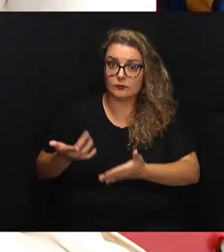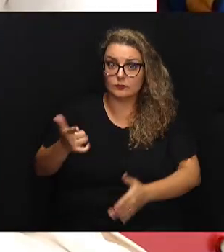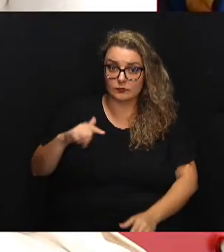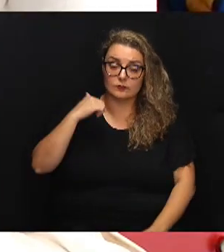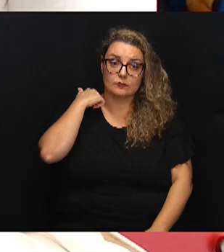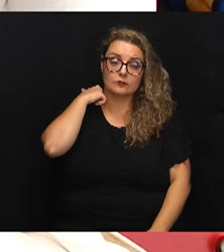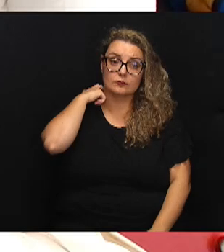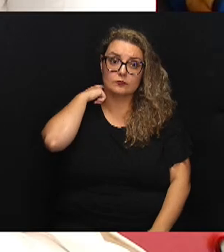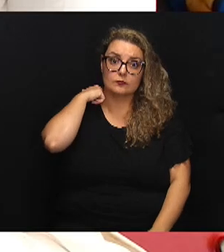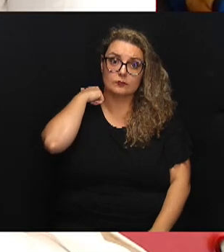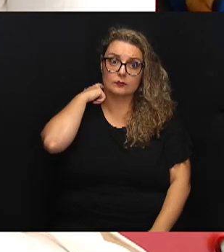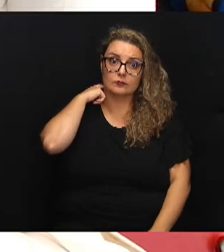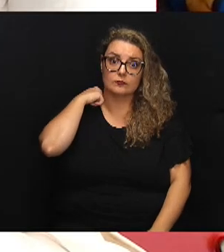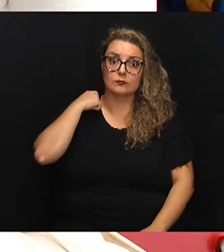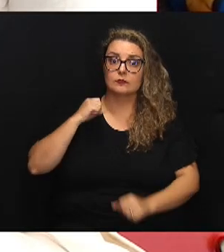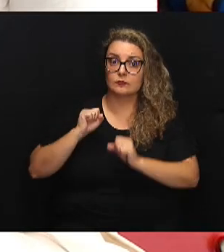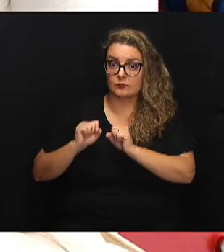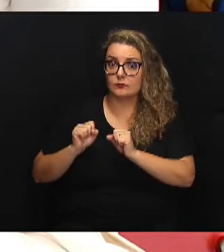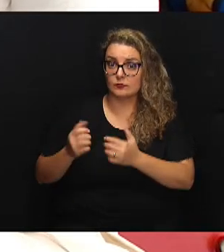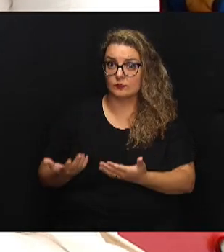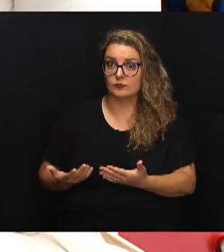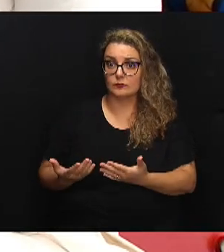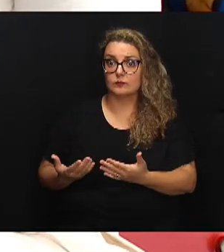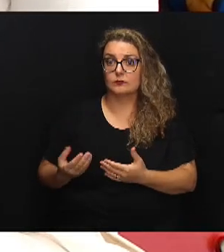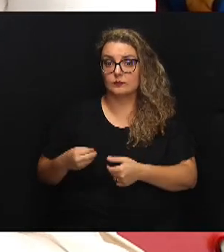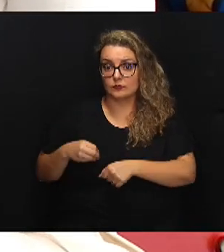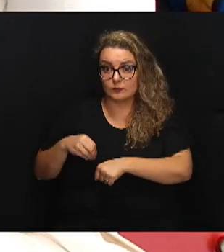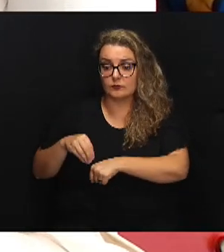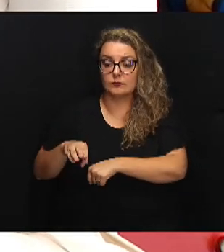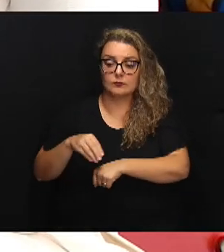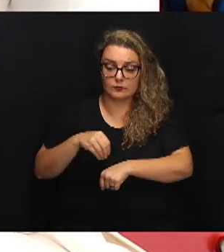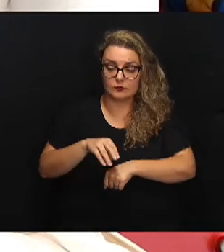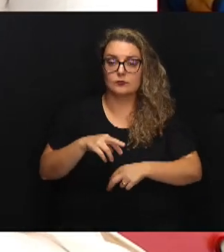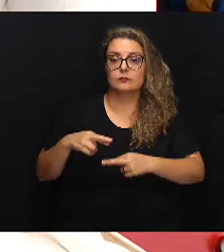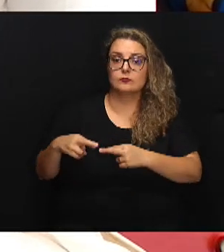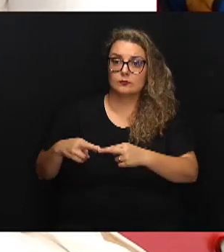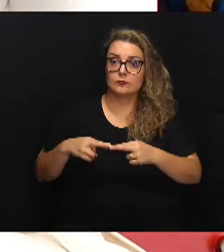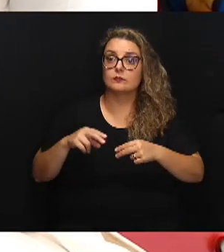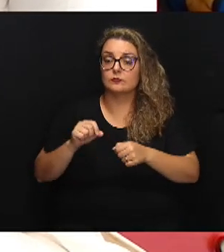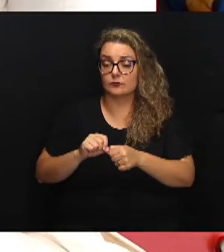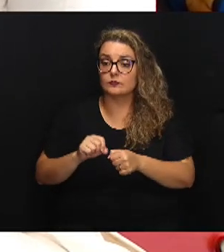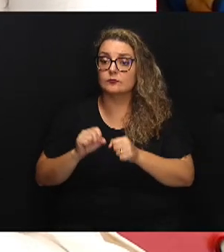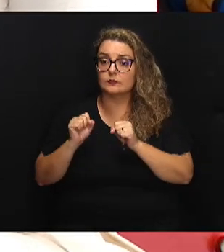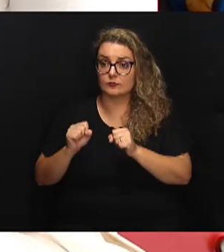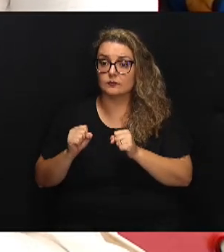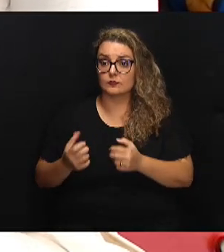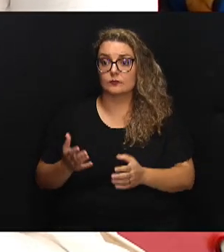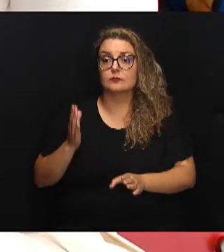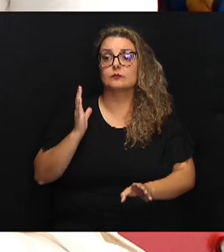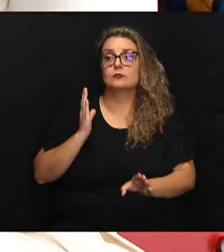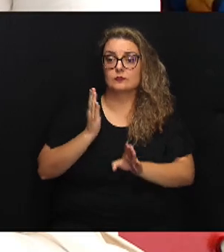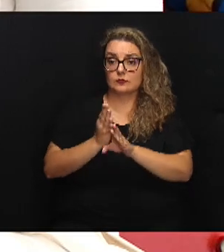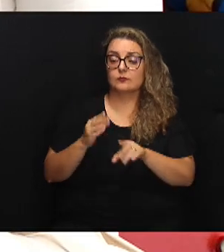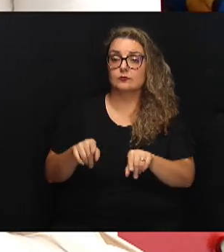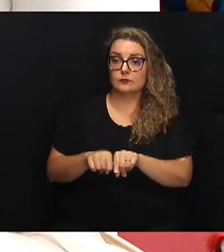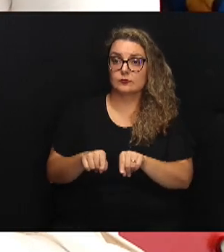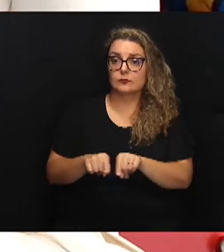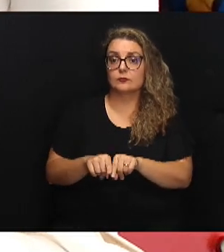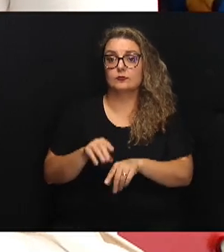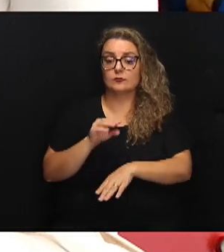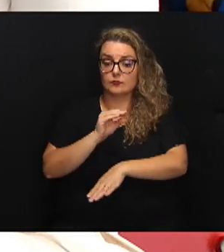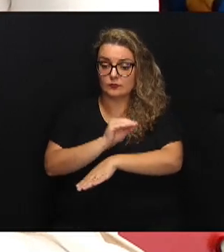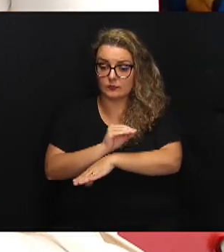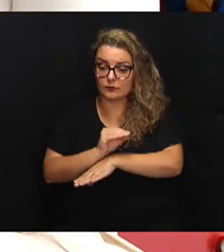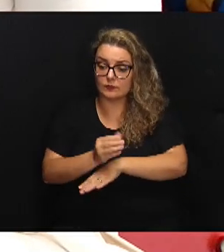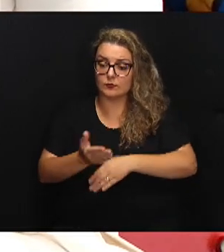e que eles possam, né, dentro dos encaminhamentos que a rede faz, eles possam encontrar também esse cuidado,